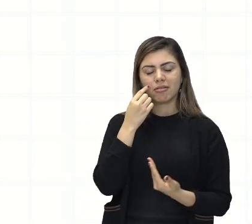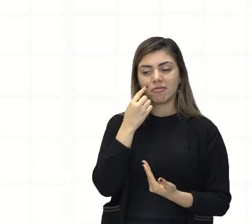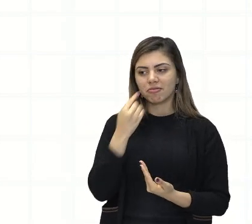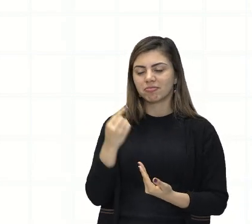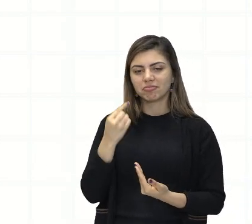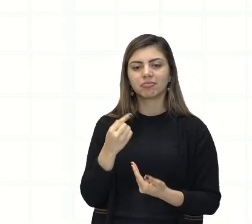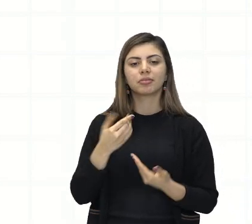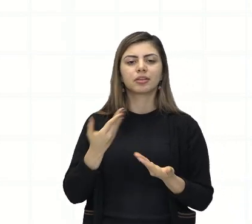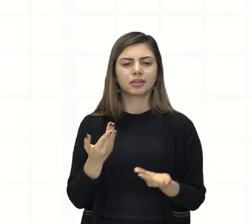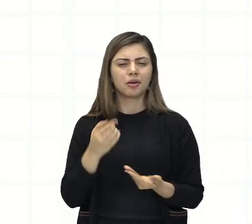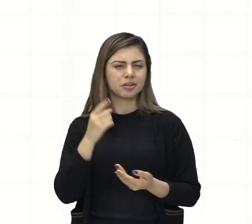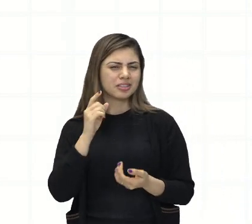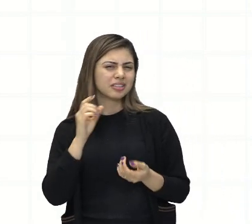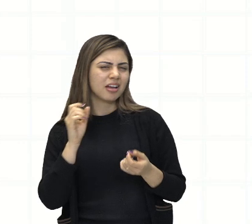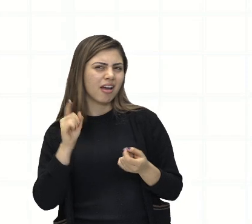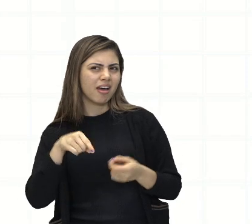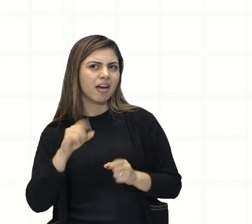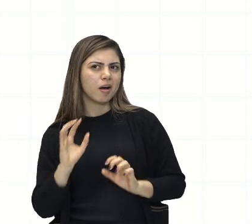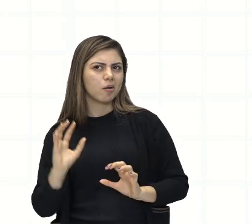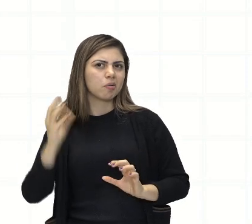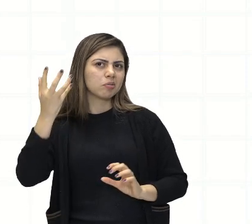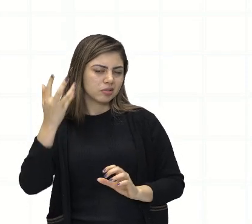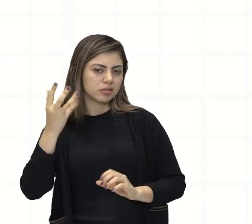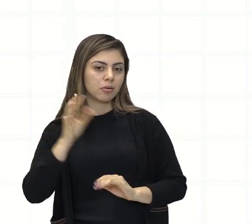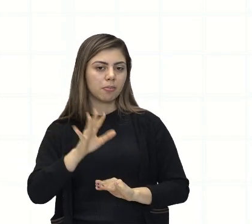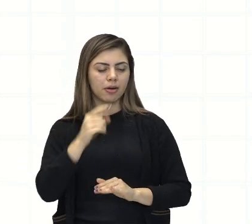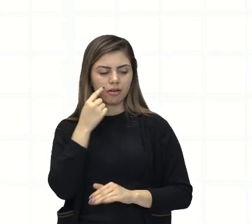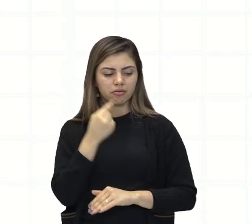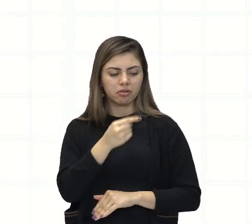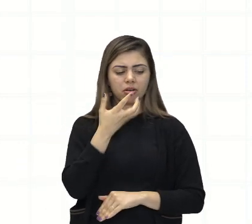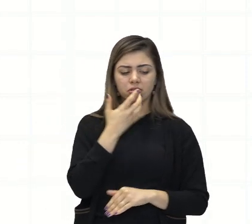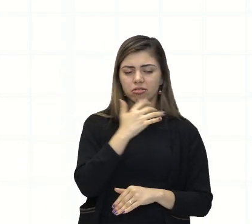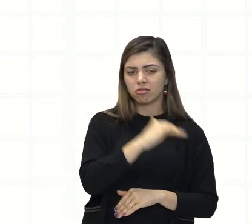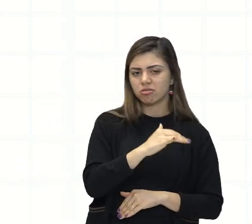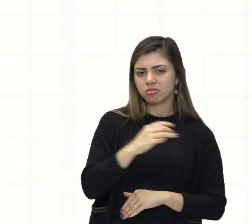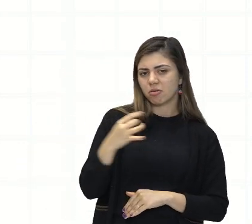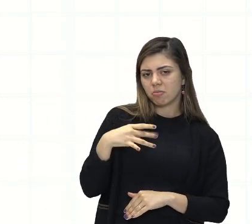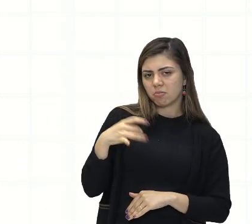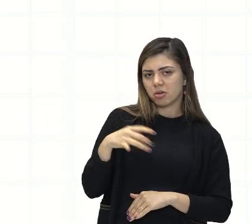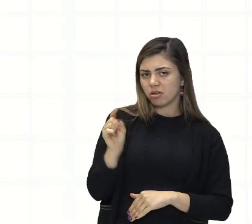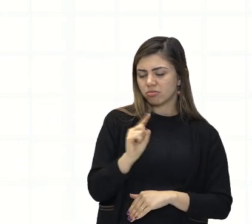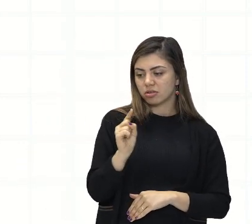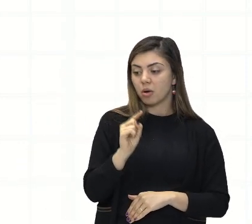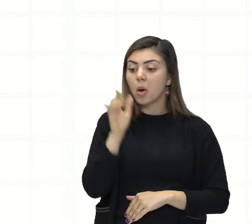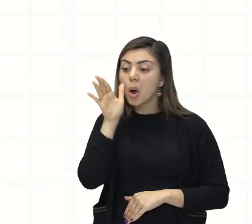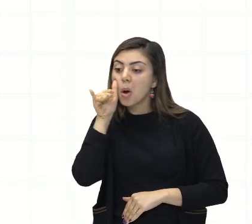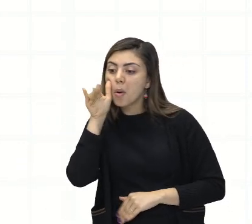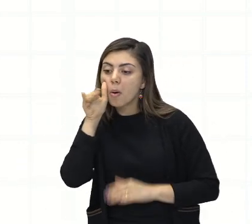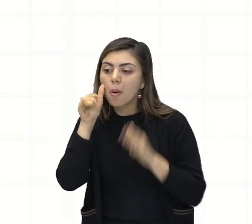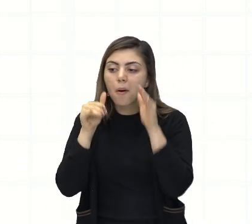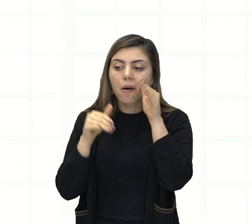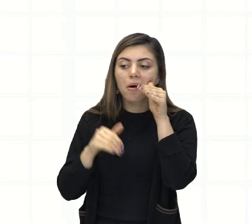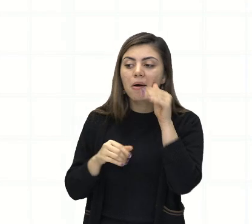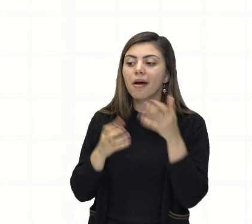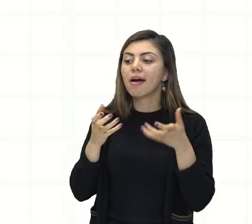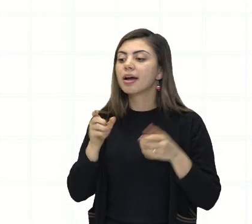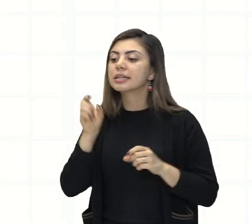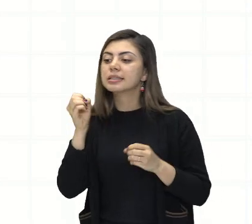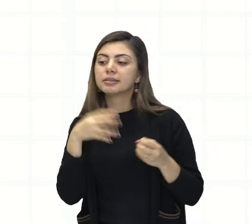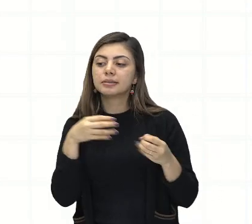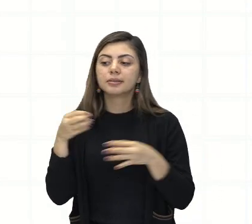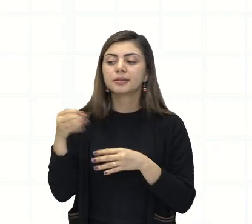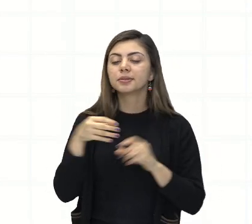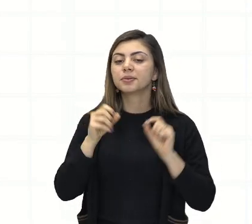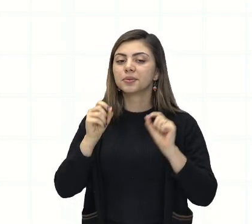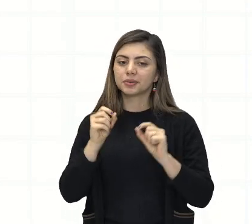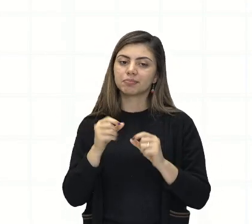vai ver se é uma coincidência. E vejam que a Nininha ela não tem medo. Ela tem muita curiosidade, ela quer saber, ela quer conhecer as coisas.